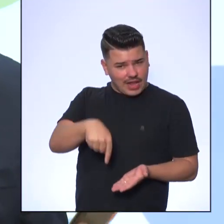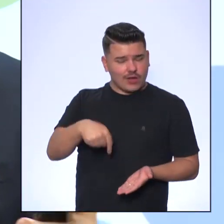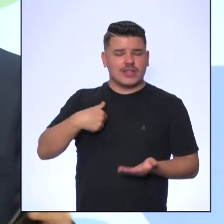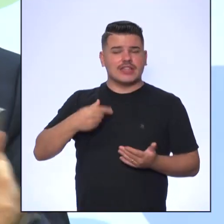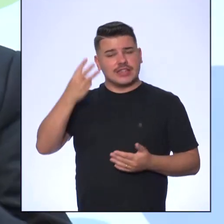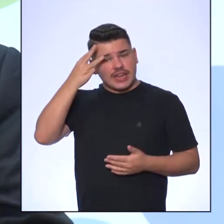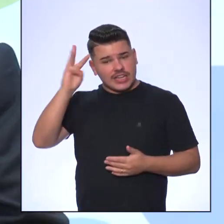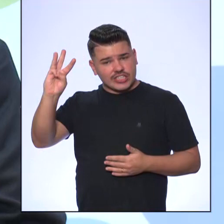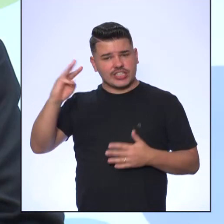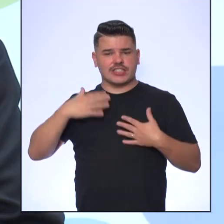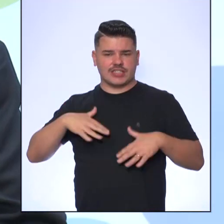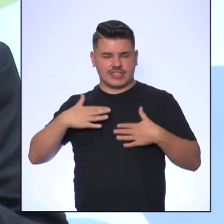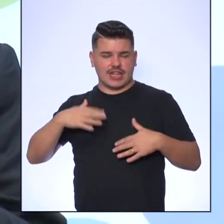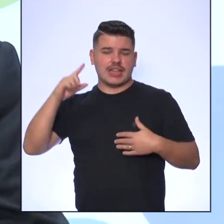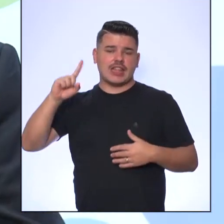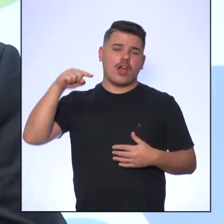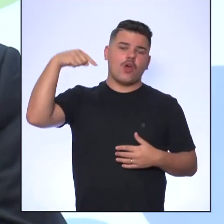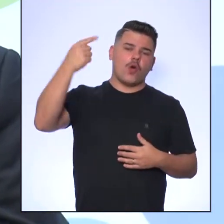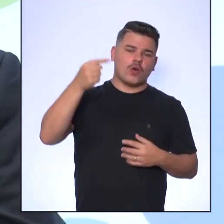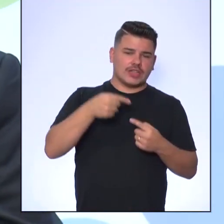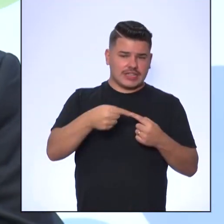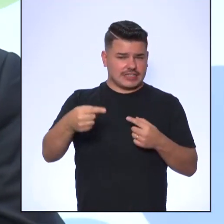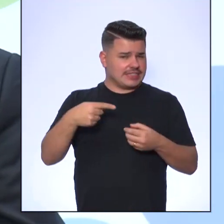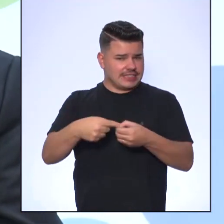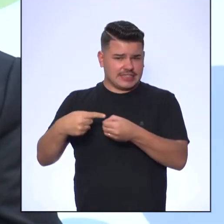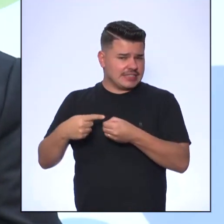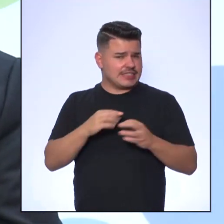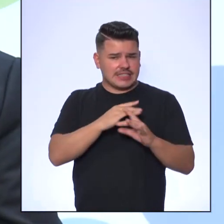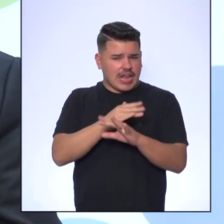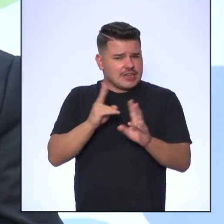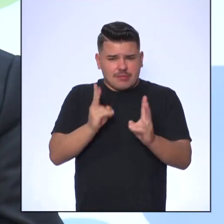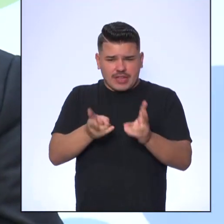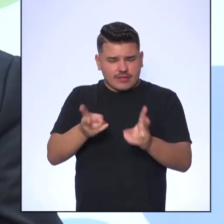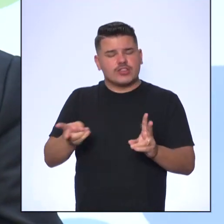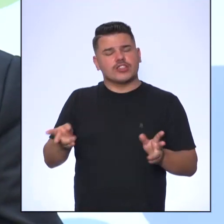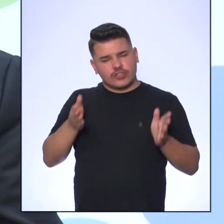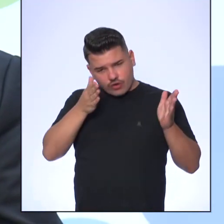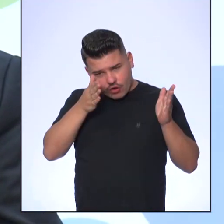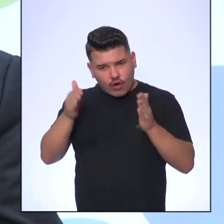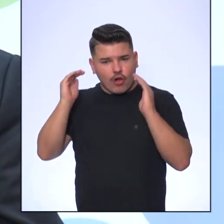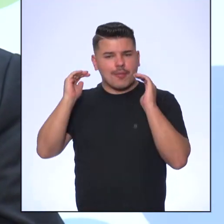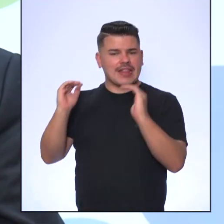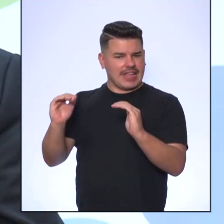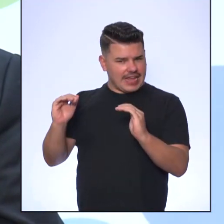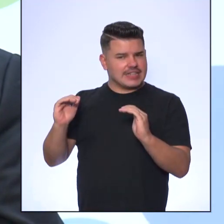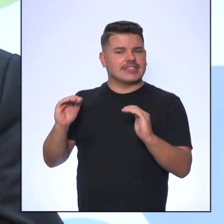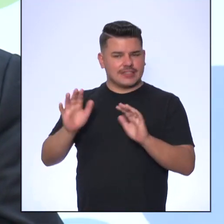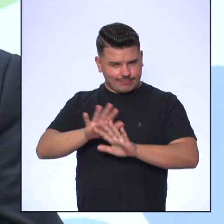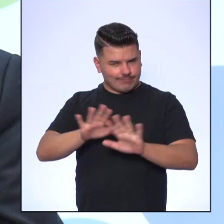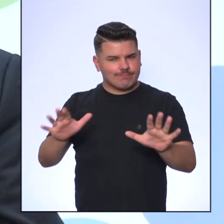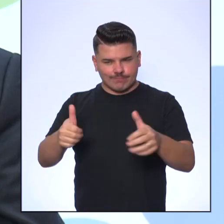for adiantado o feriado na outra cidade, a mesma coisa, a gente cumpre isso, tá bom, galera?